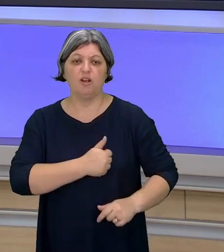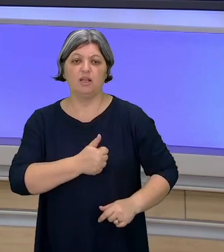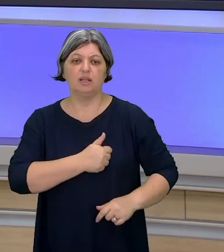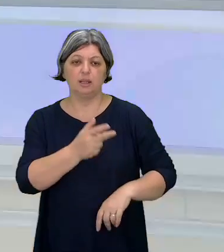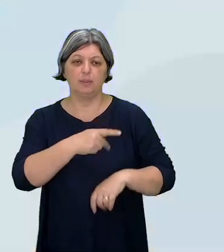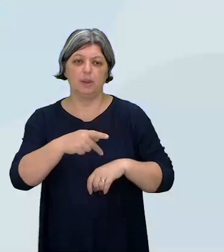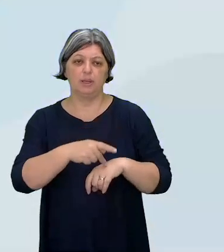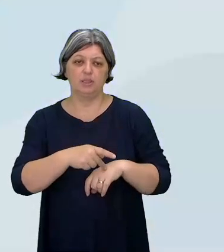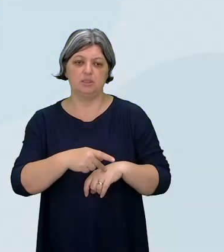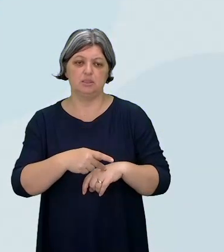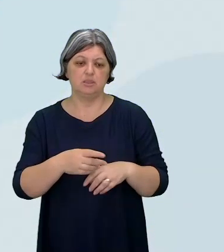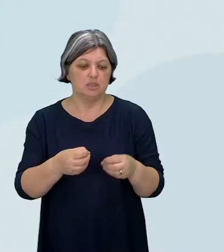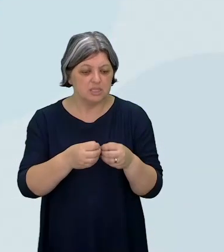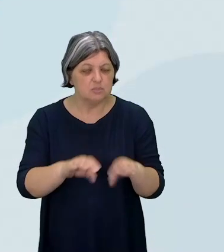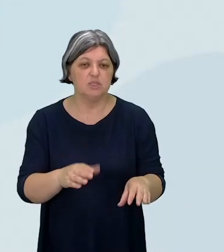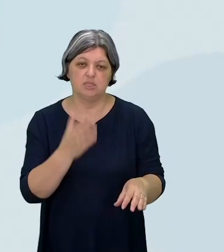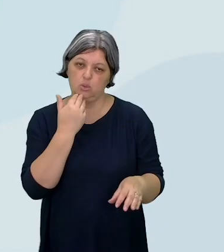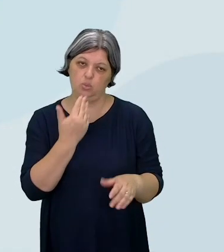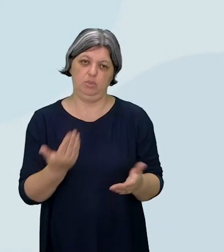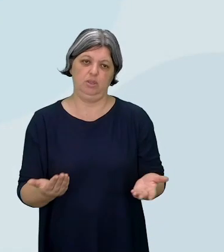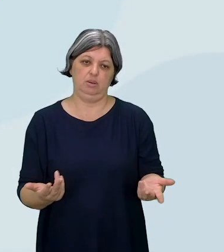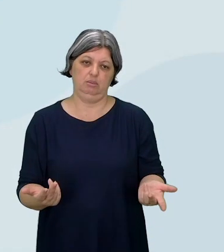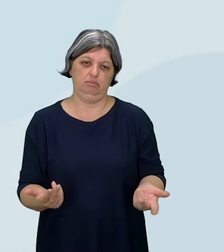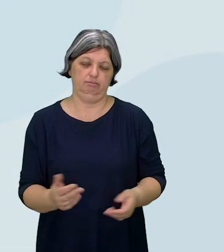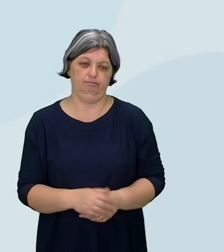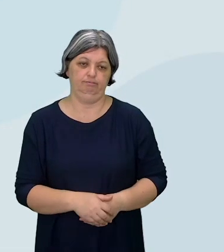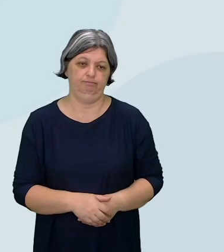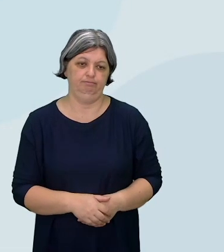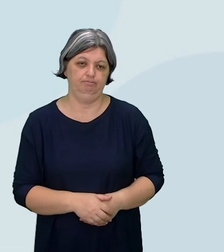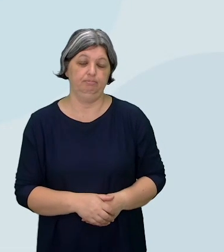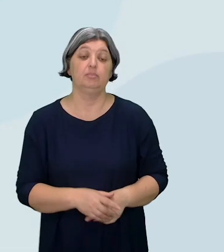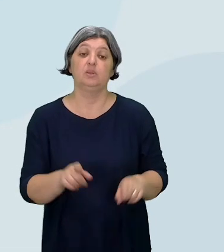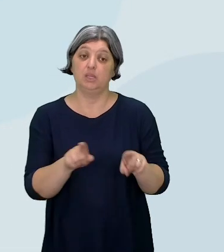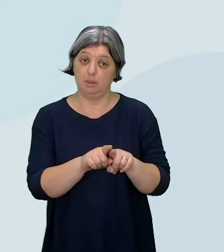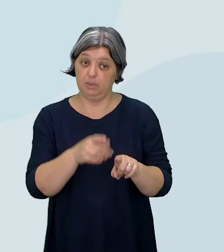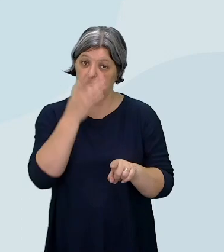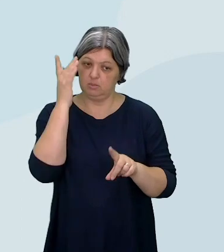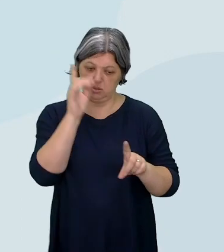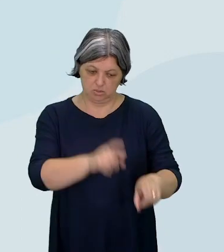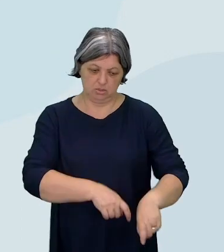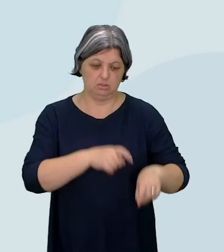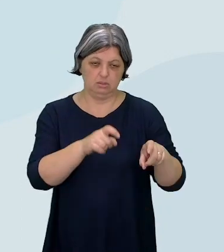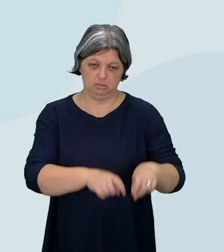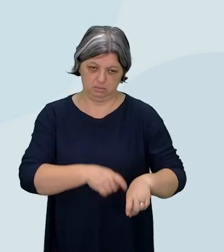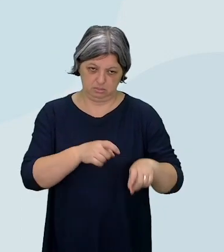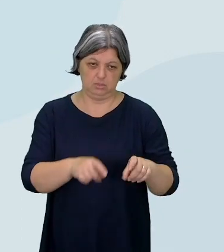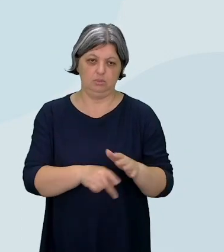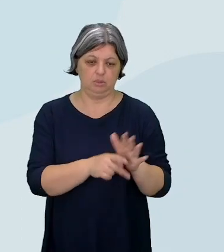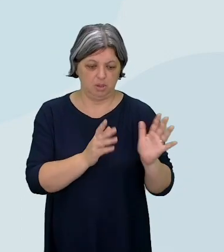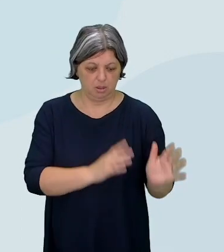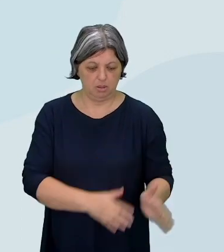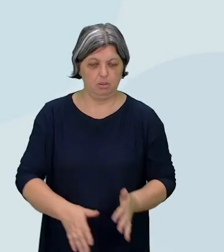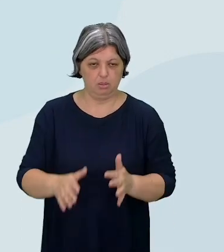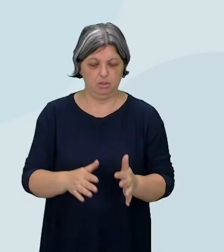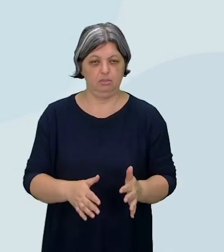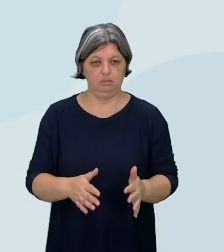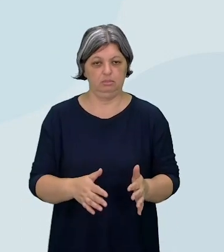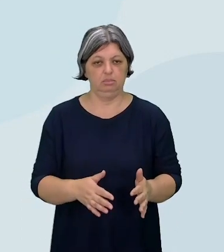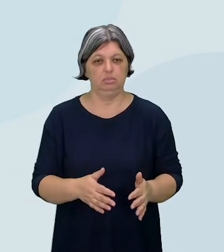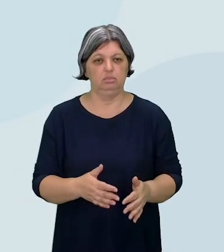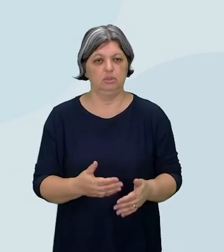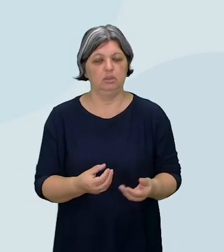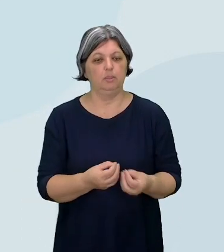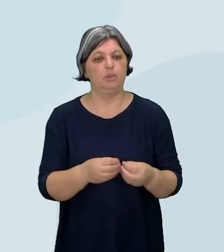quê? Desperdiçando comida, entendeu? E dos produtores, porque os produtores é que estão perdendo isso em